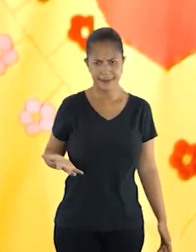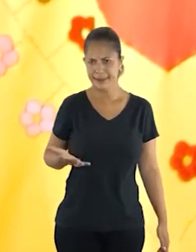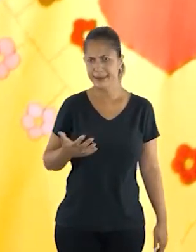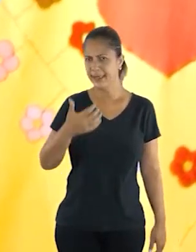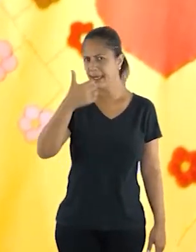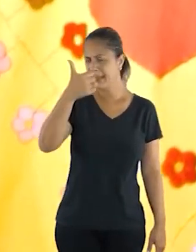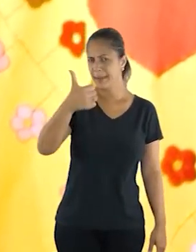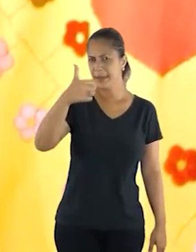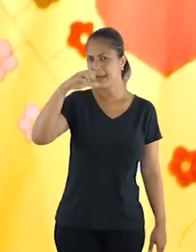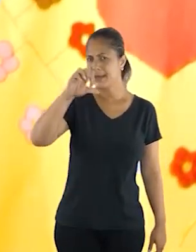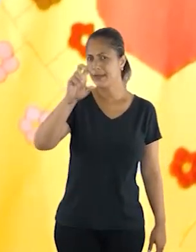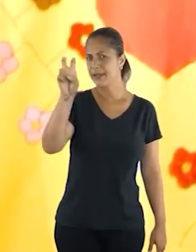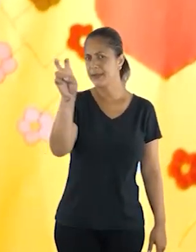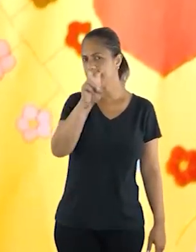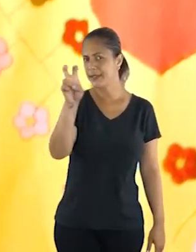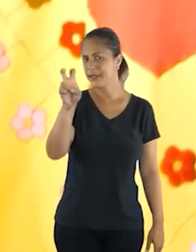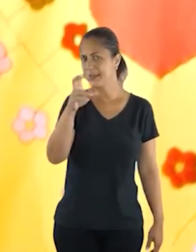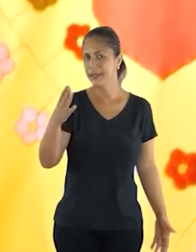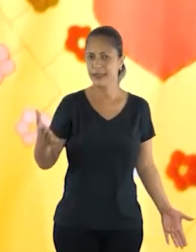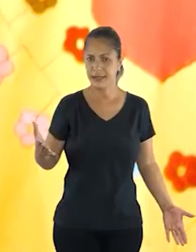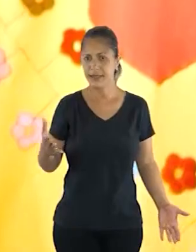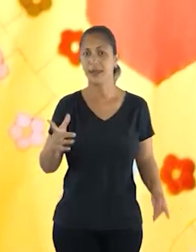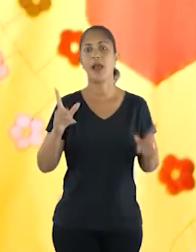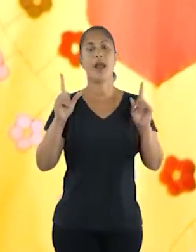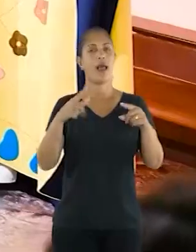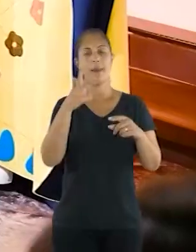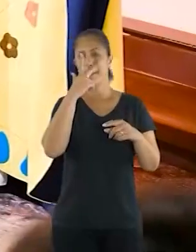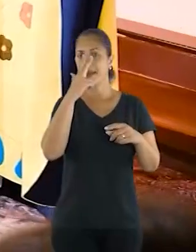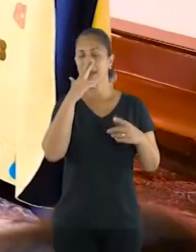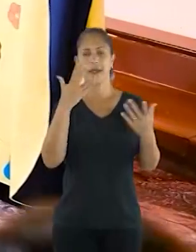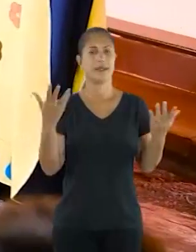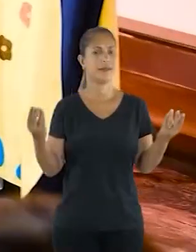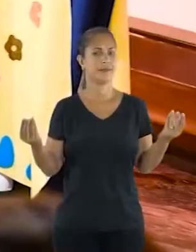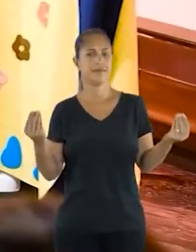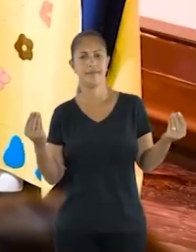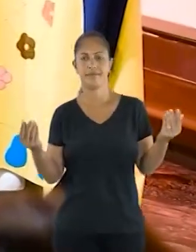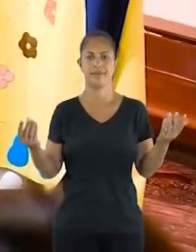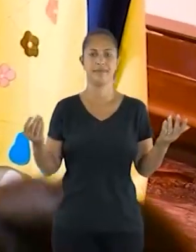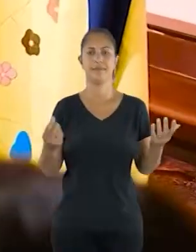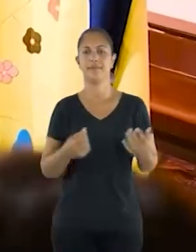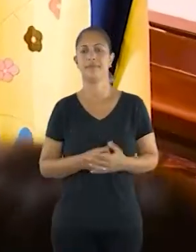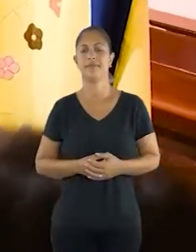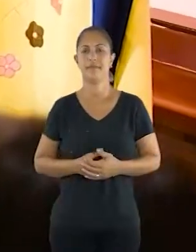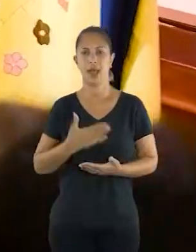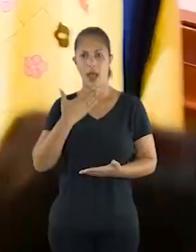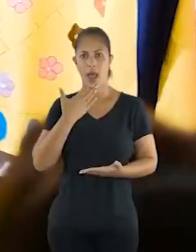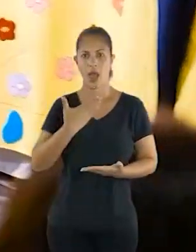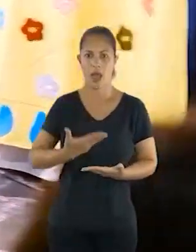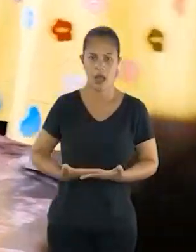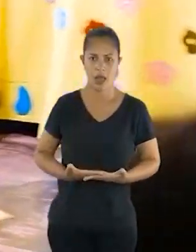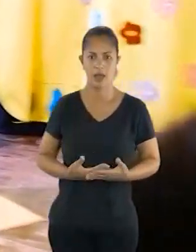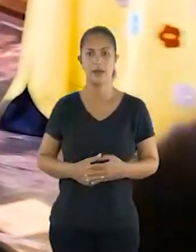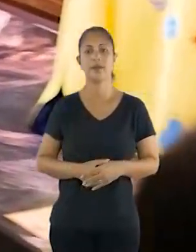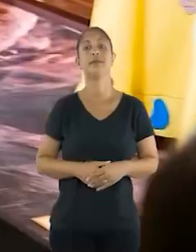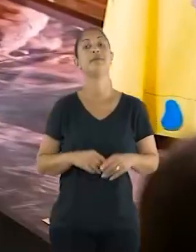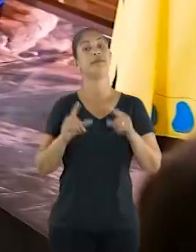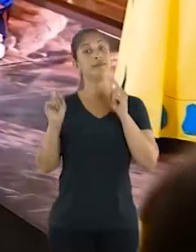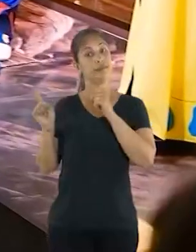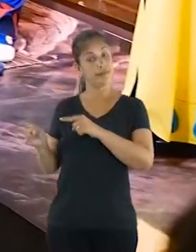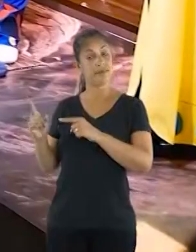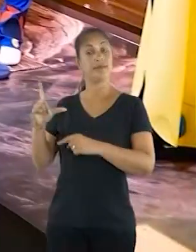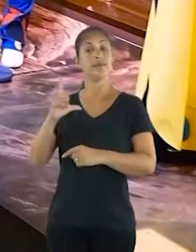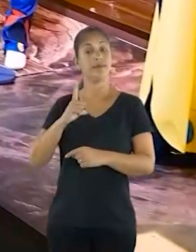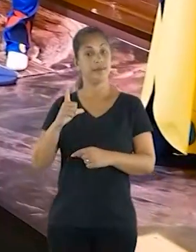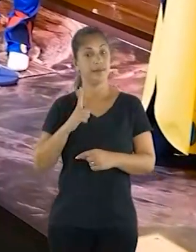em 1955. Foi assim uma coisa que ficou todo mundo de queixo caído. E aqui a